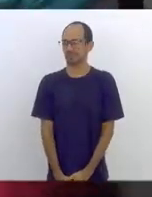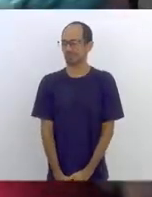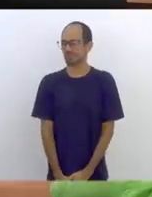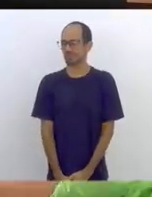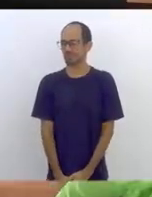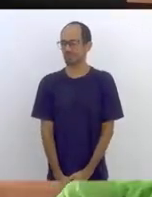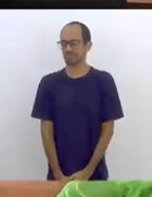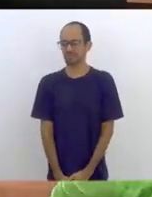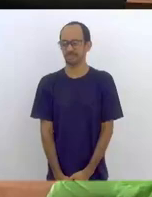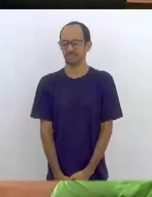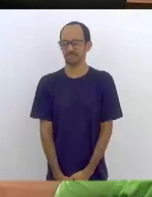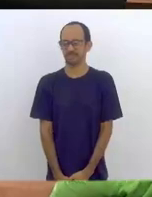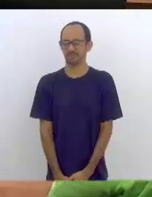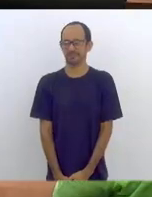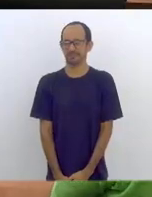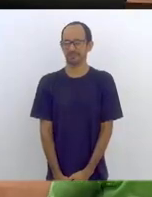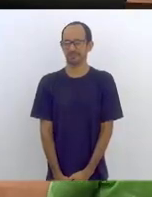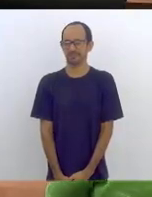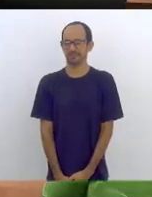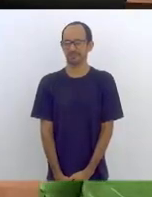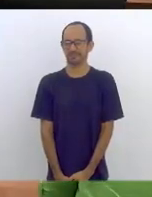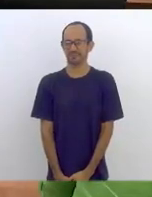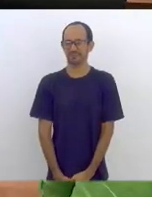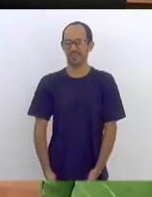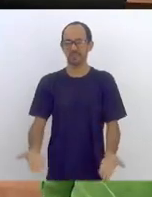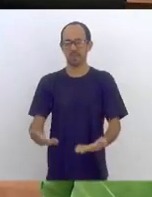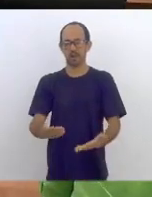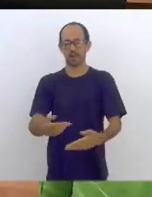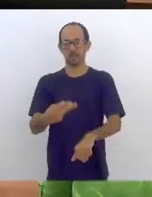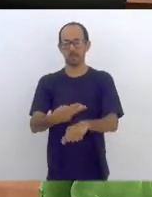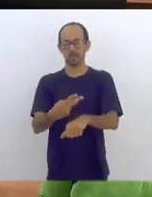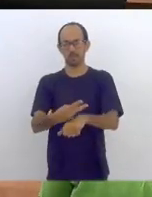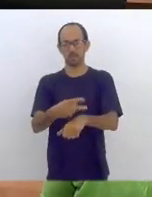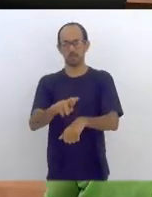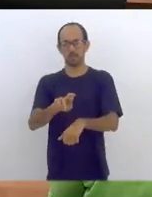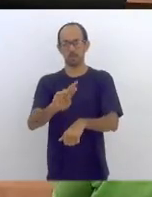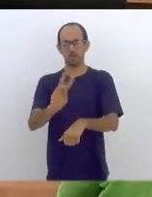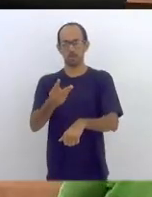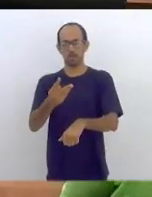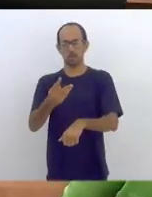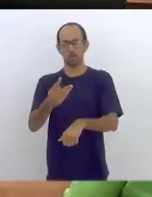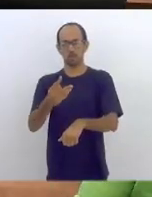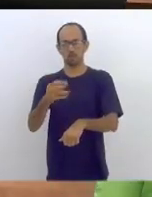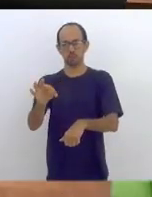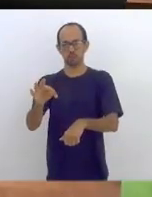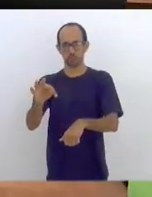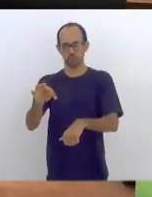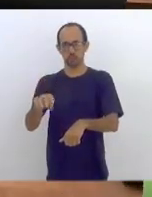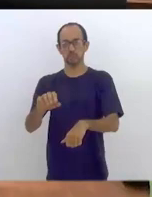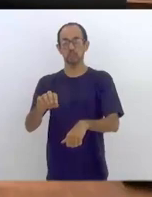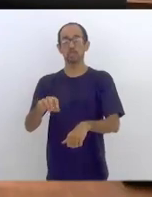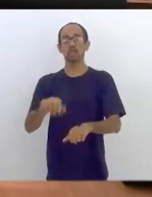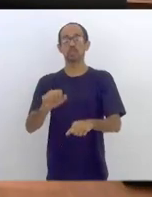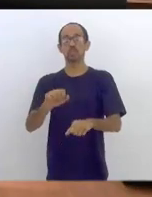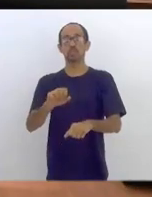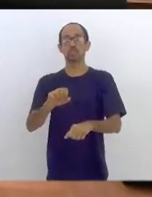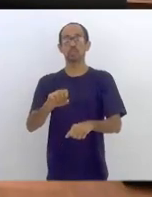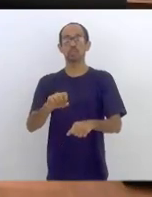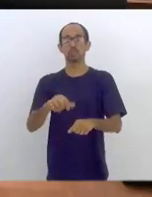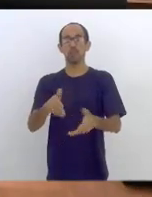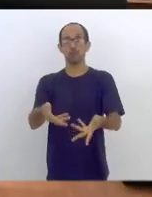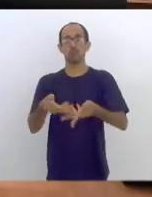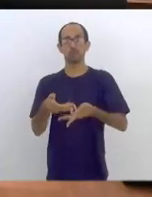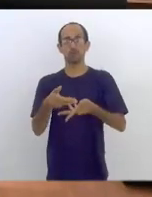Obrigada, Regina. Já, já a gente passa para o prêmio Ruth de Souza. Mas agora eu quero convidar rapidamente o